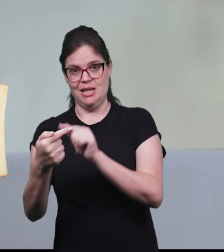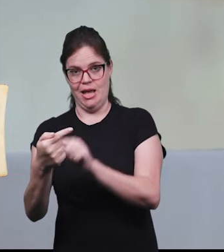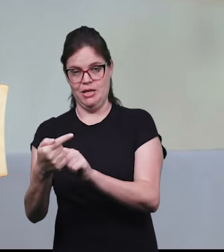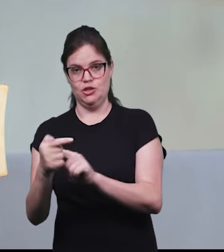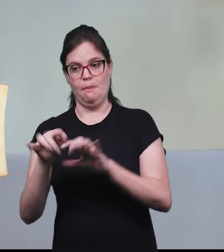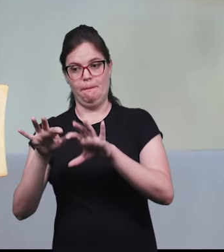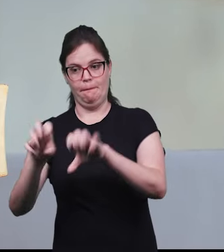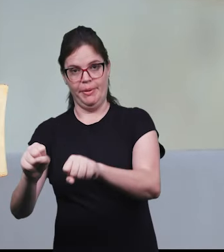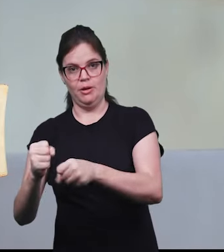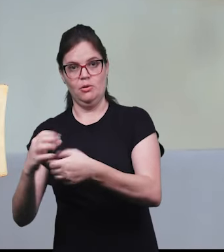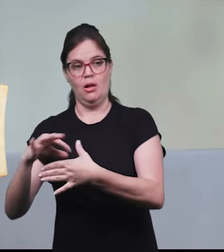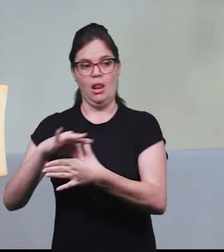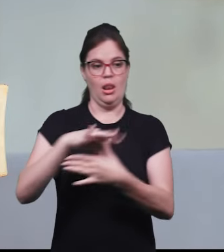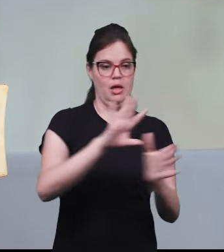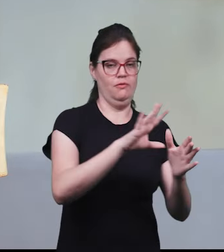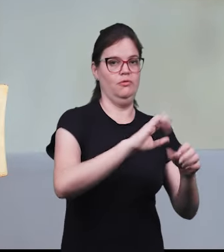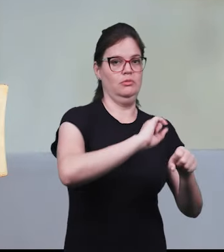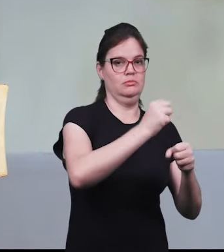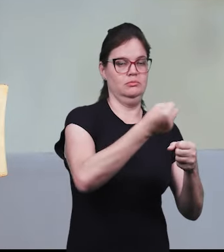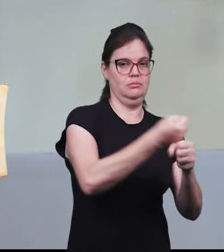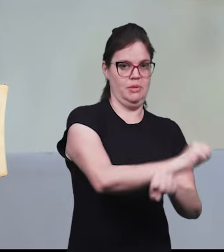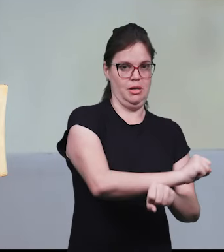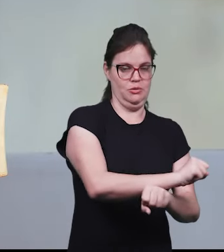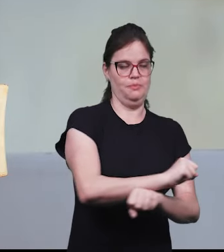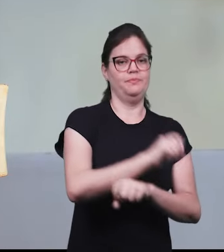cativos. No ano 539